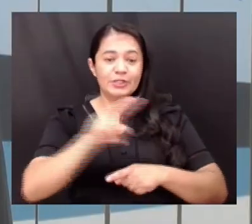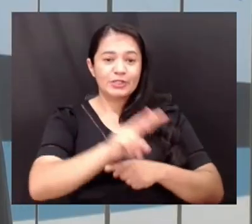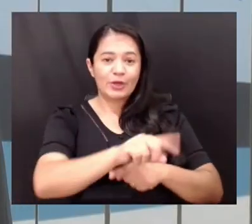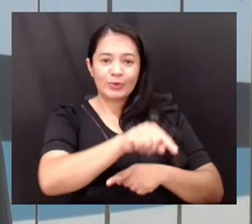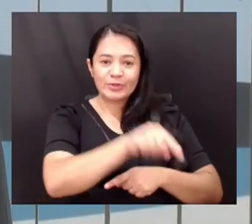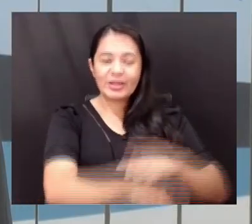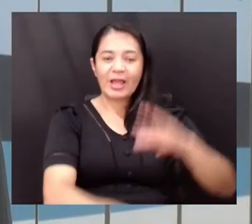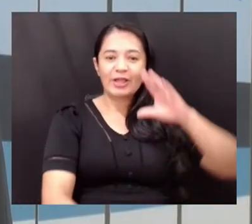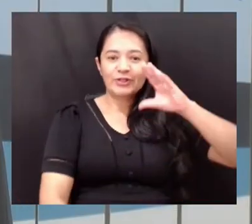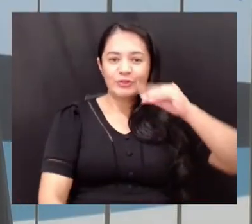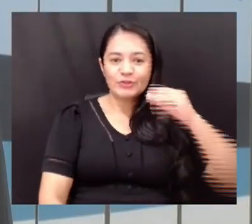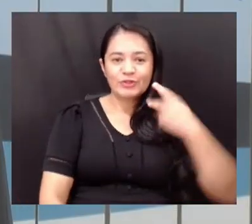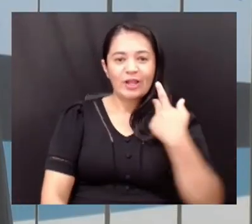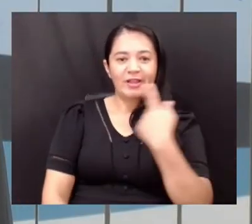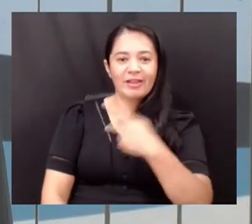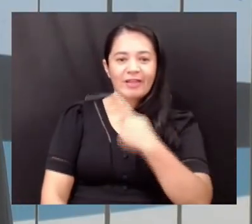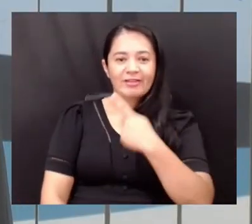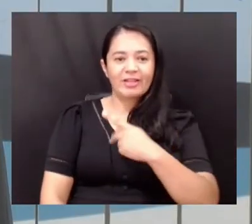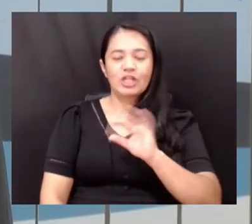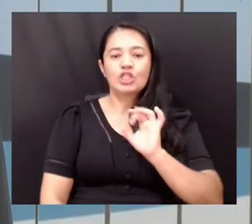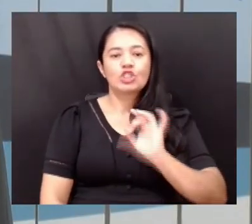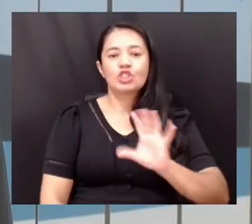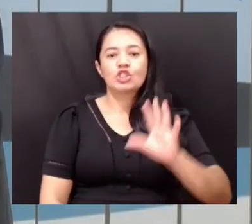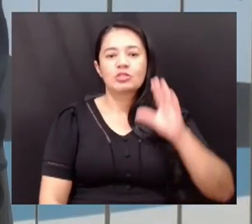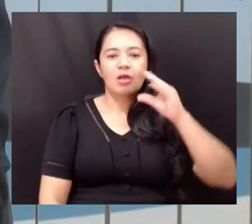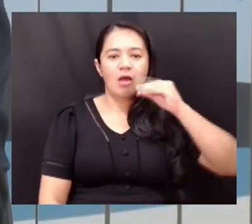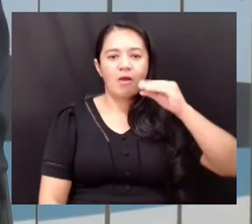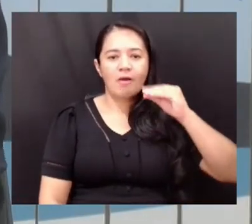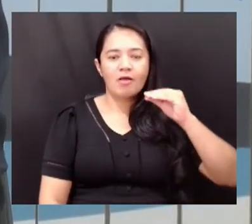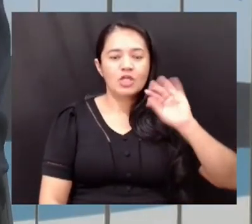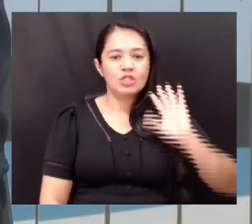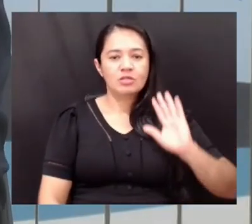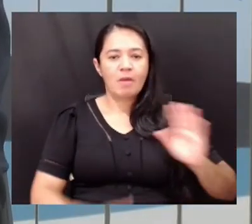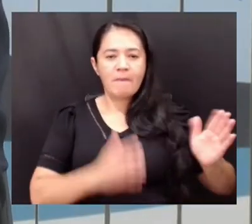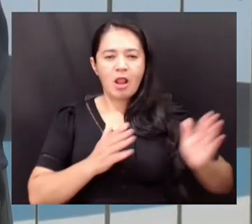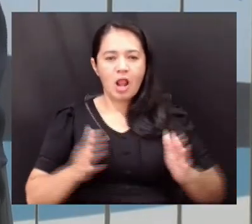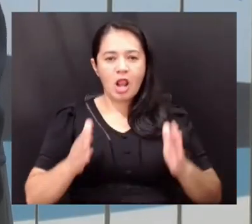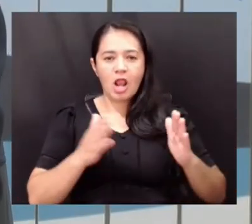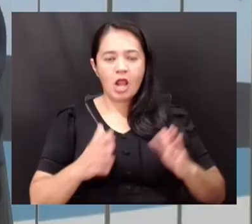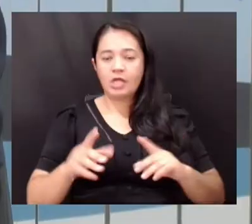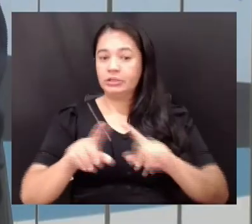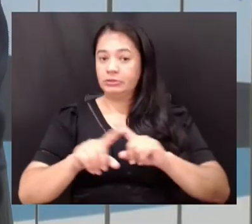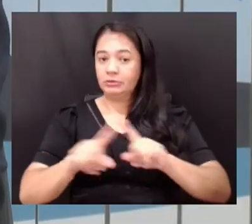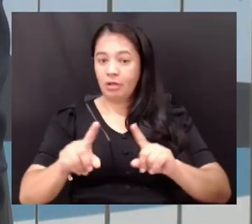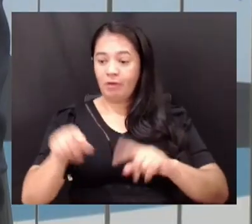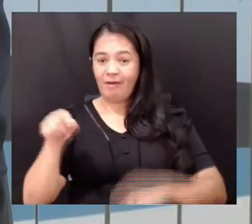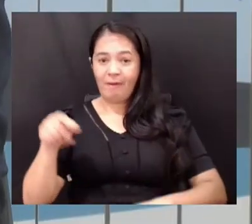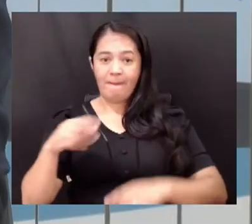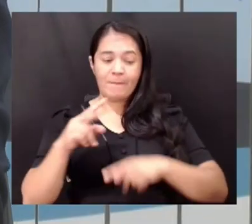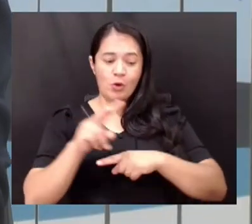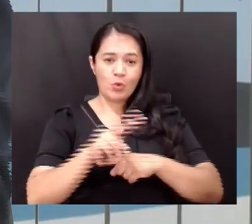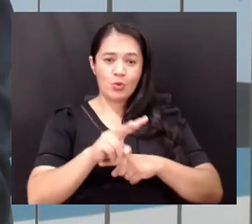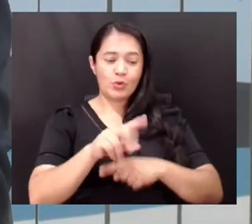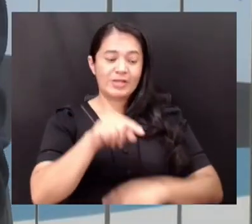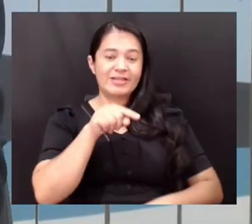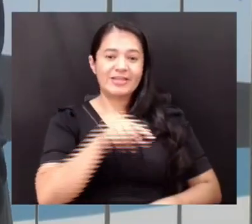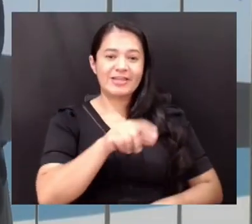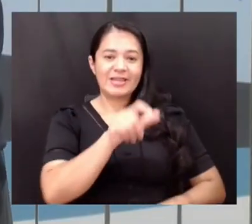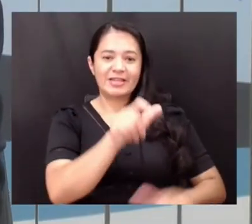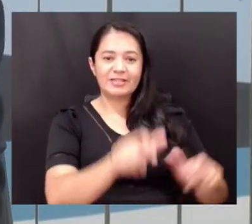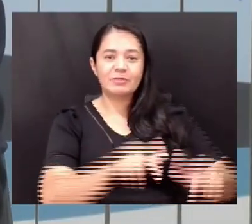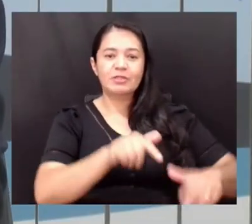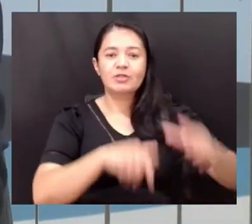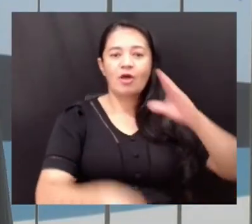no trabalhador só como mão de obra. Ela cuida daquele trabalhador para que ele esteja saudável e ele possa